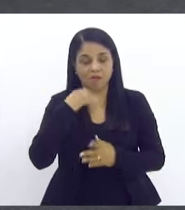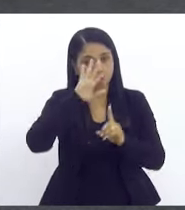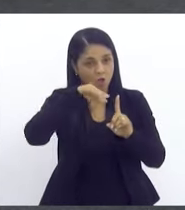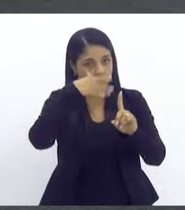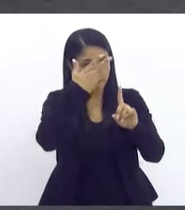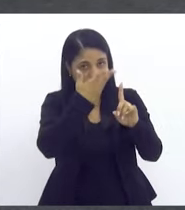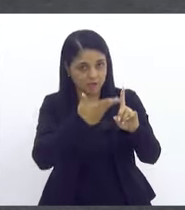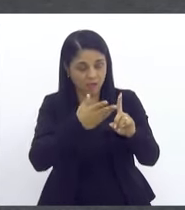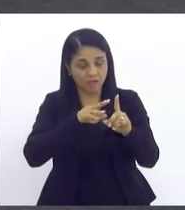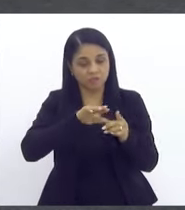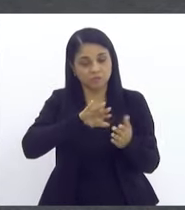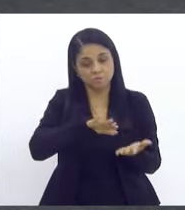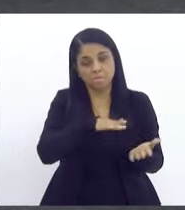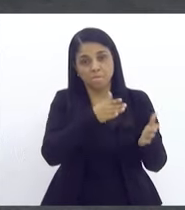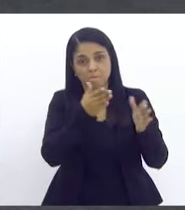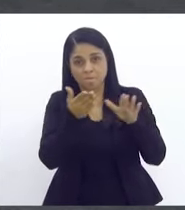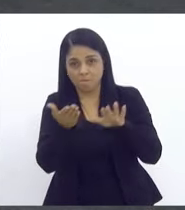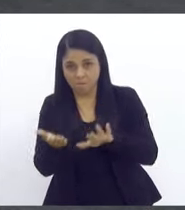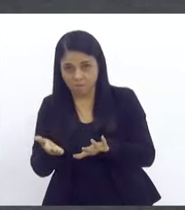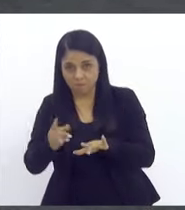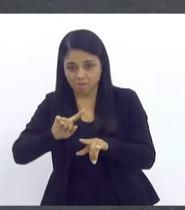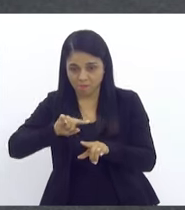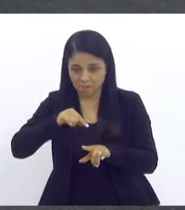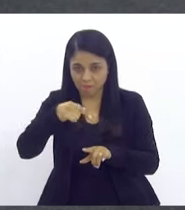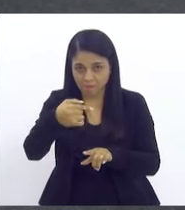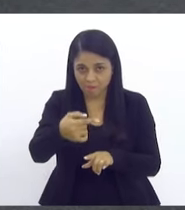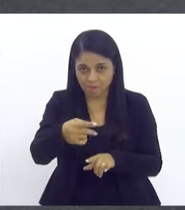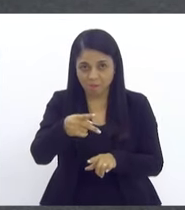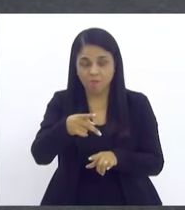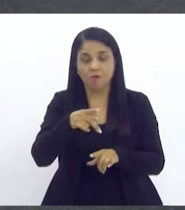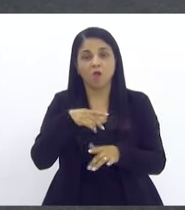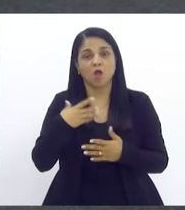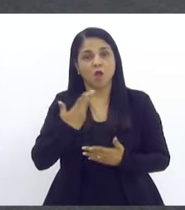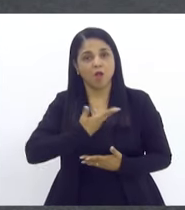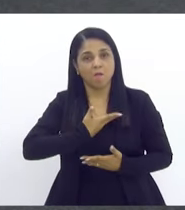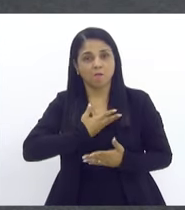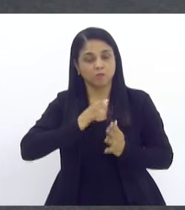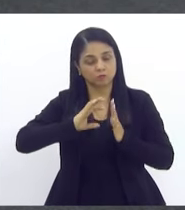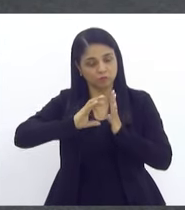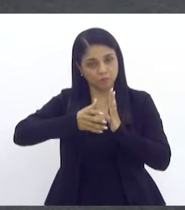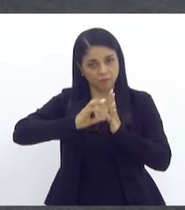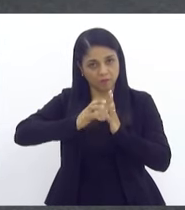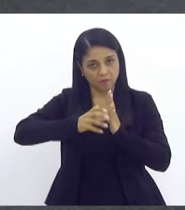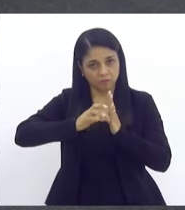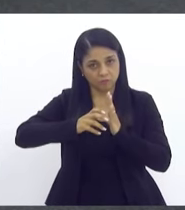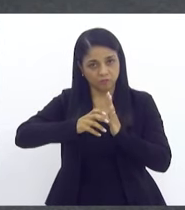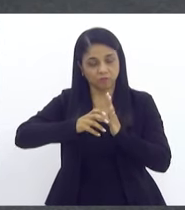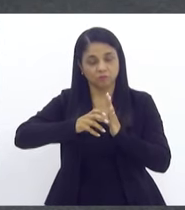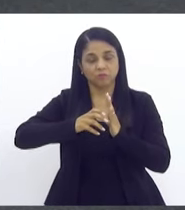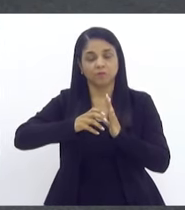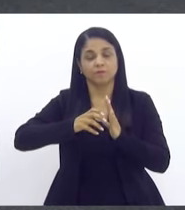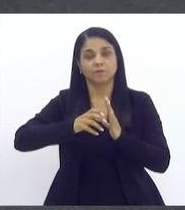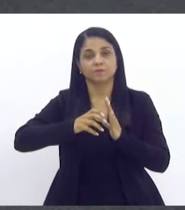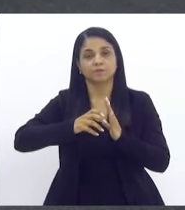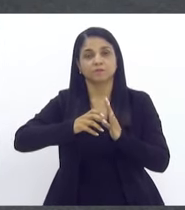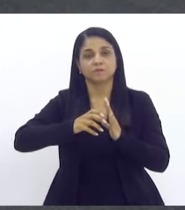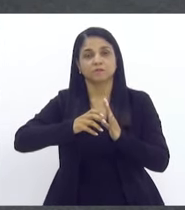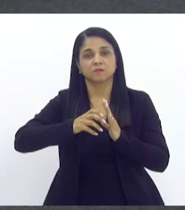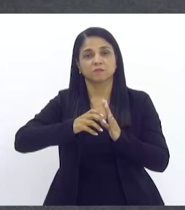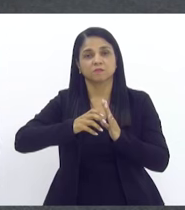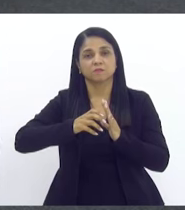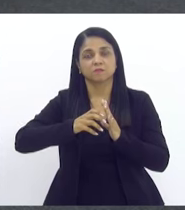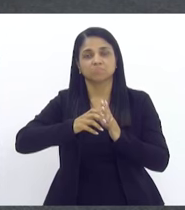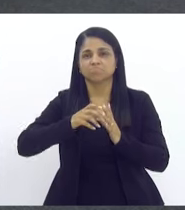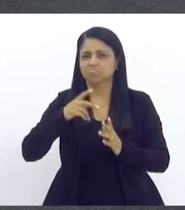homenagem pós-mortem àquele que foi nosso companheiro de partido e também uma grande estrela